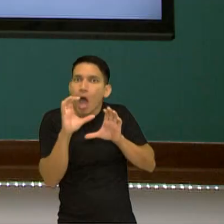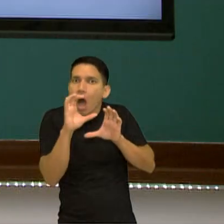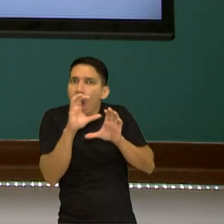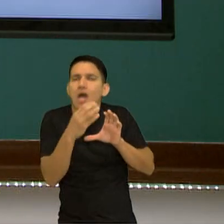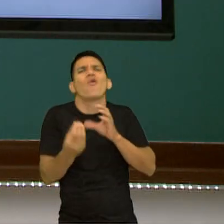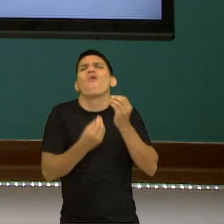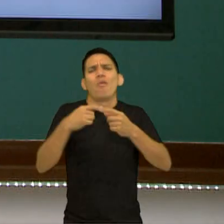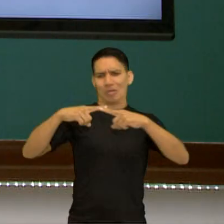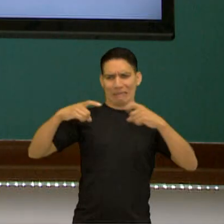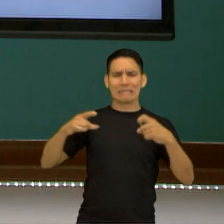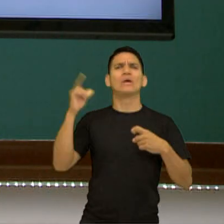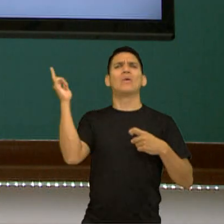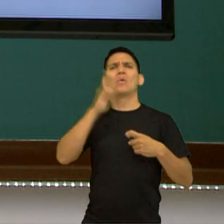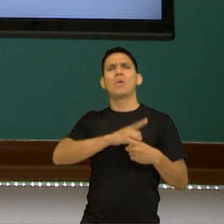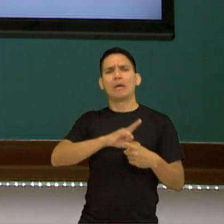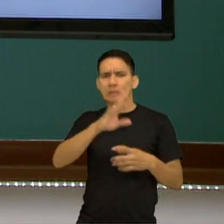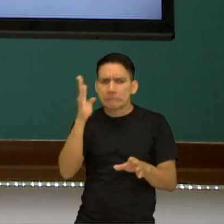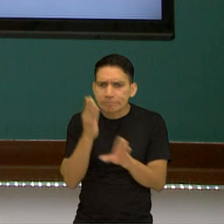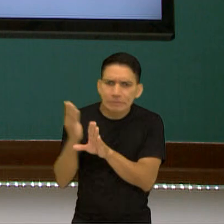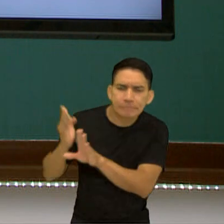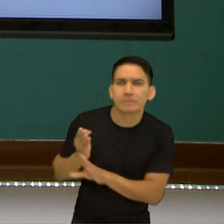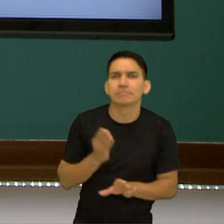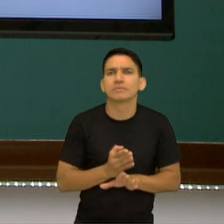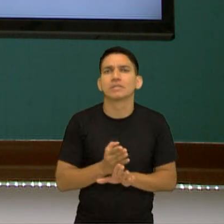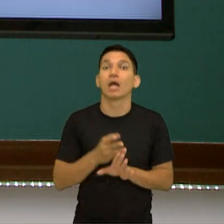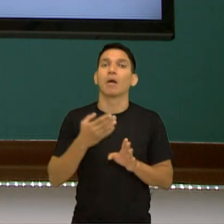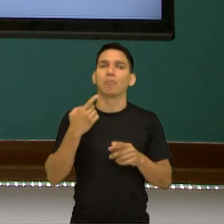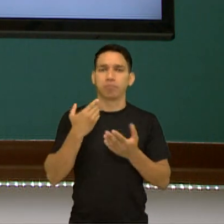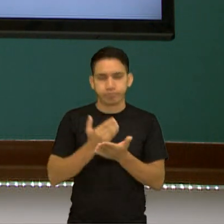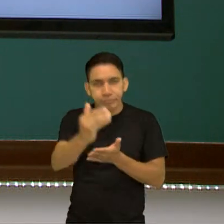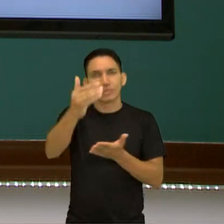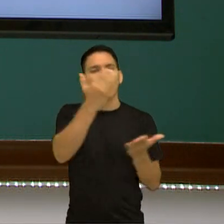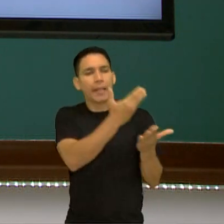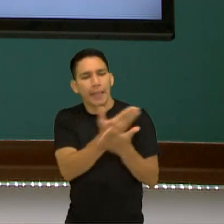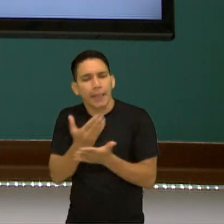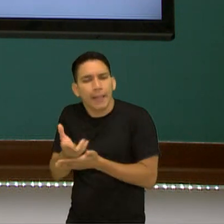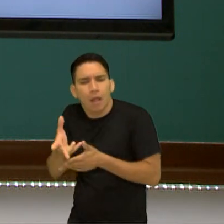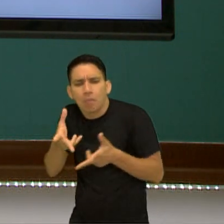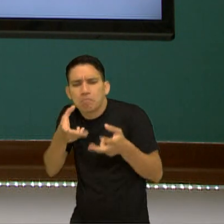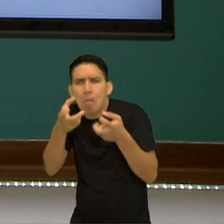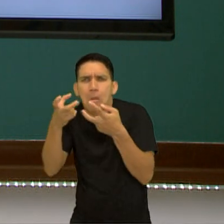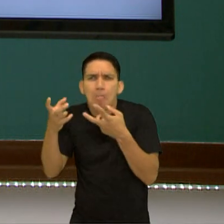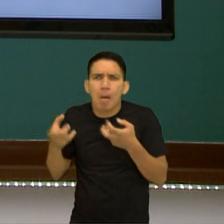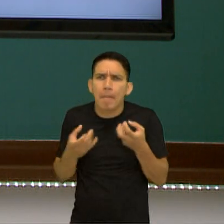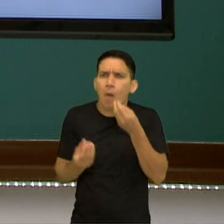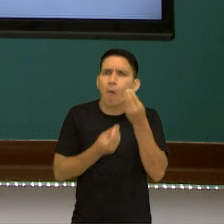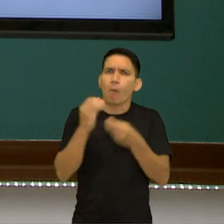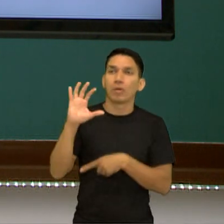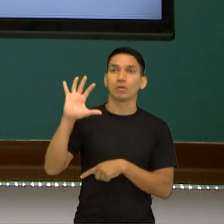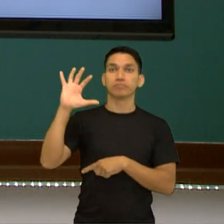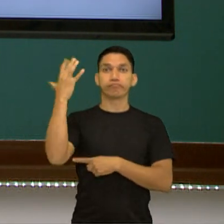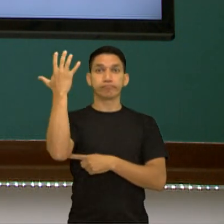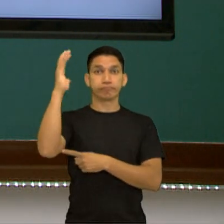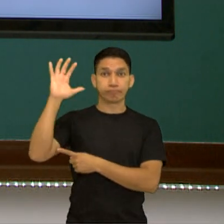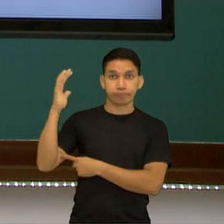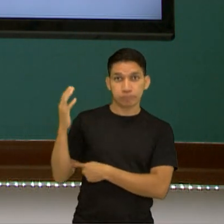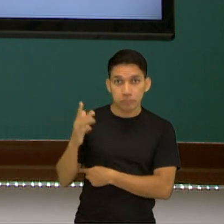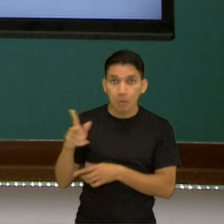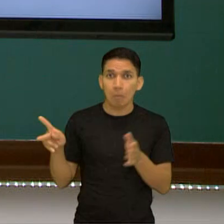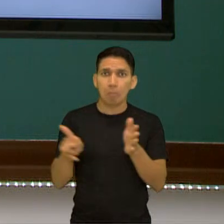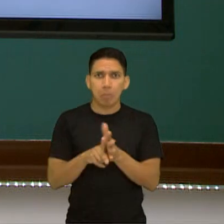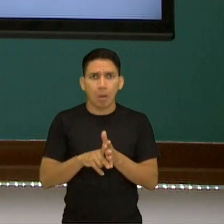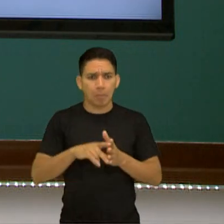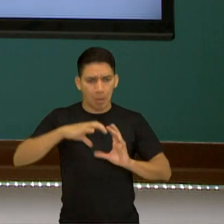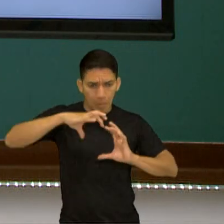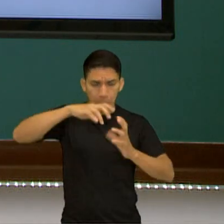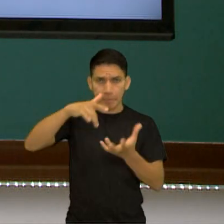ciência consegue constatar isso? A partir de estudos e observações de fenômenos do nosso planeta, seja por meio de sismógrafos